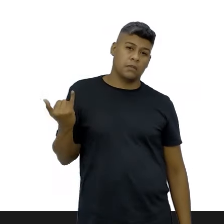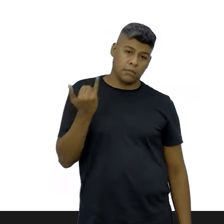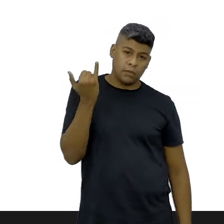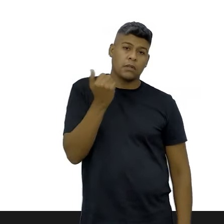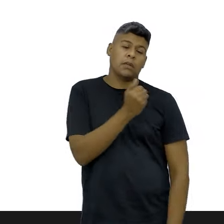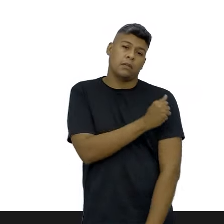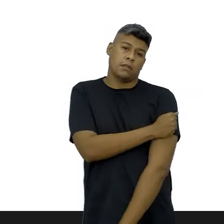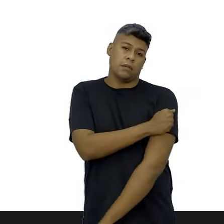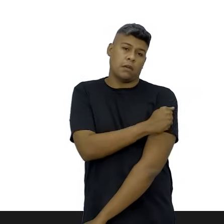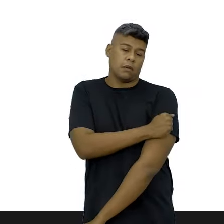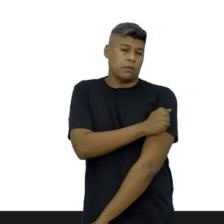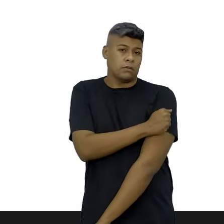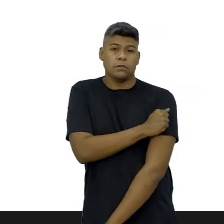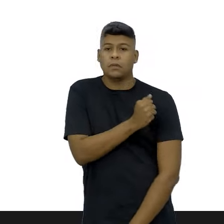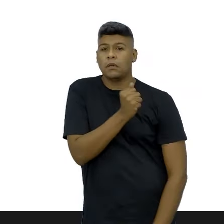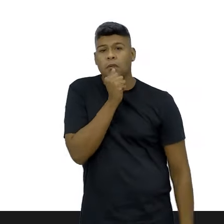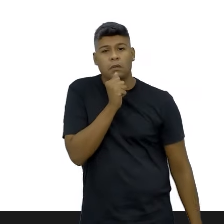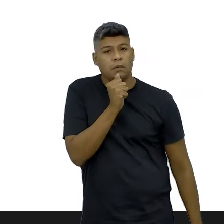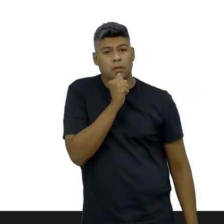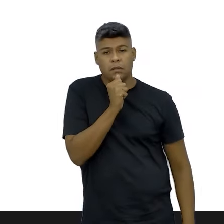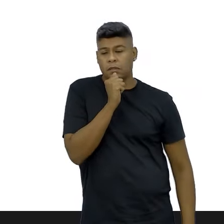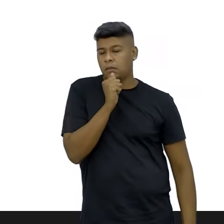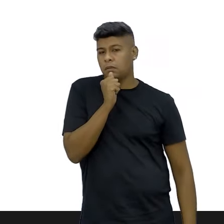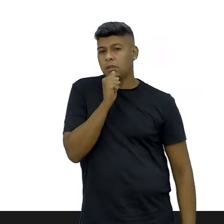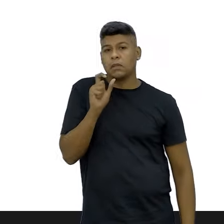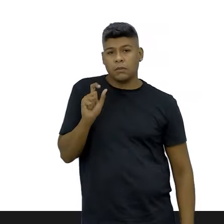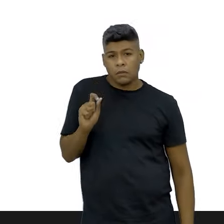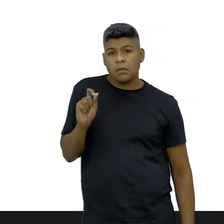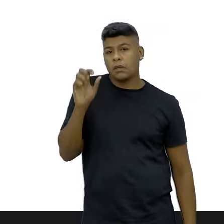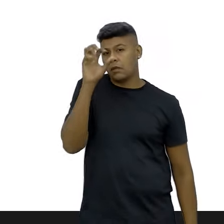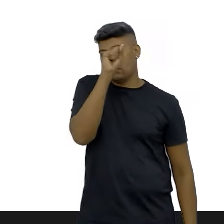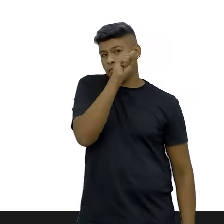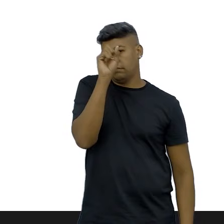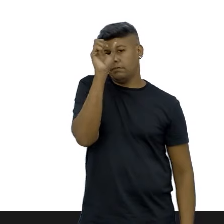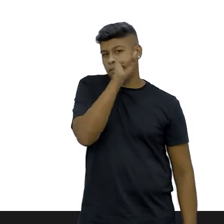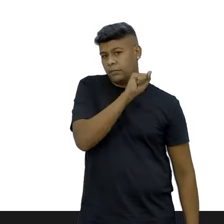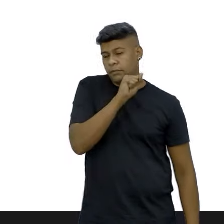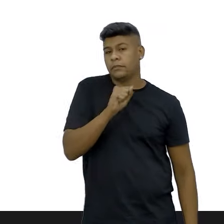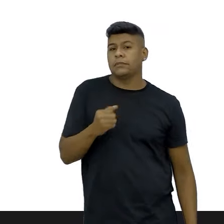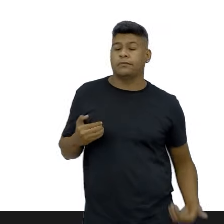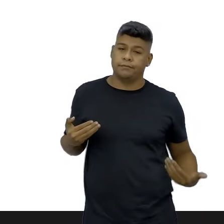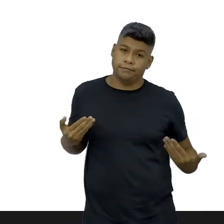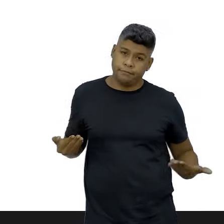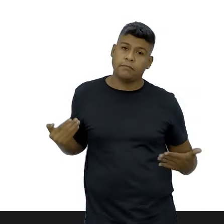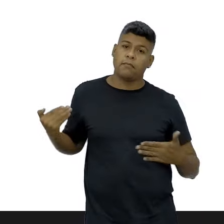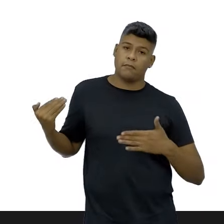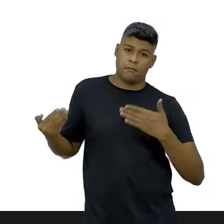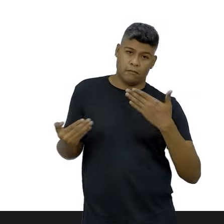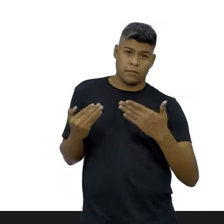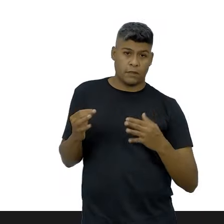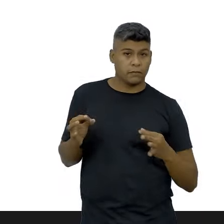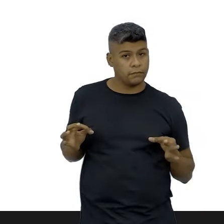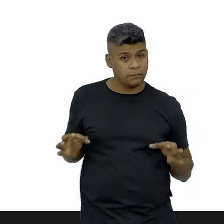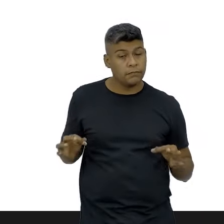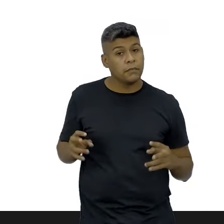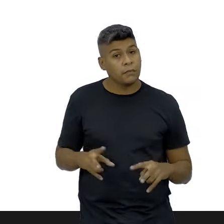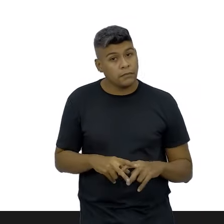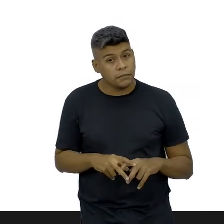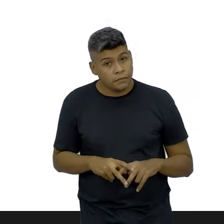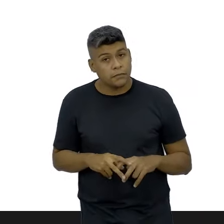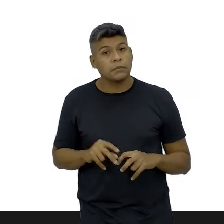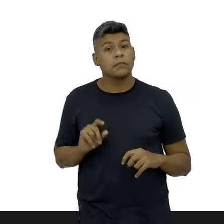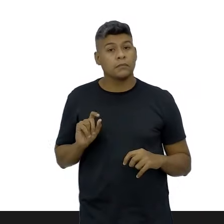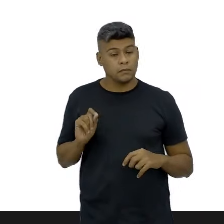estudantes que ainda não estão plenamente alfabetizados, né? Que ainda estão em processo aí. E por isso que